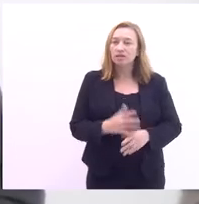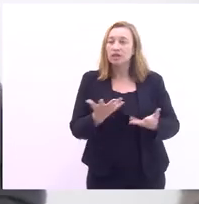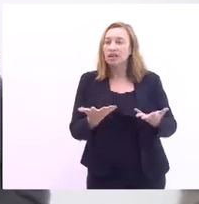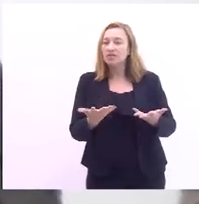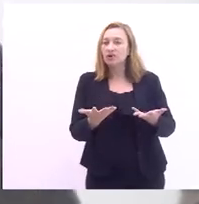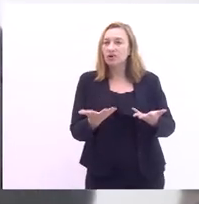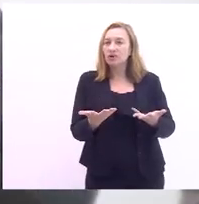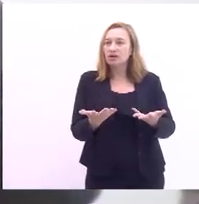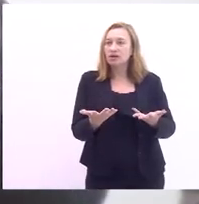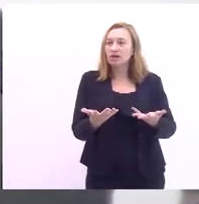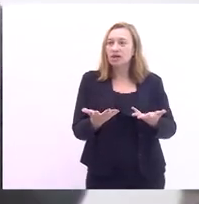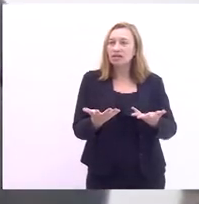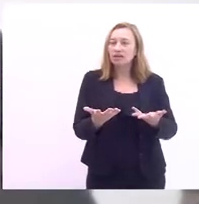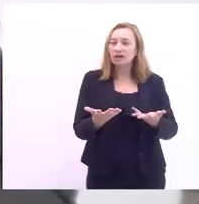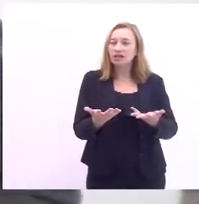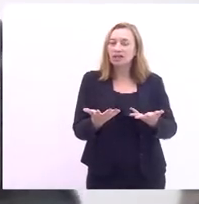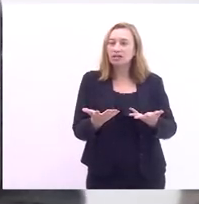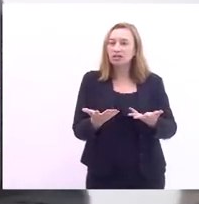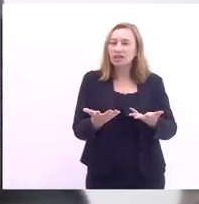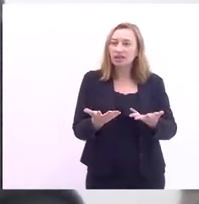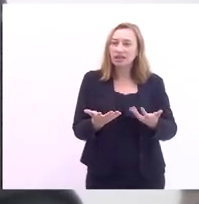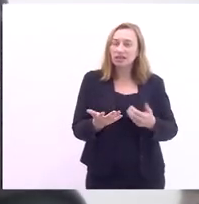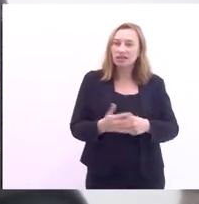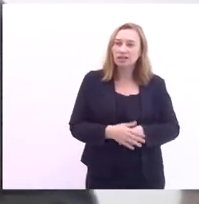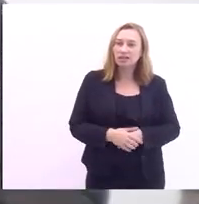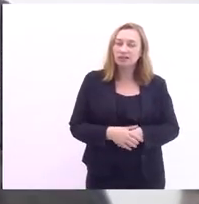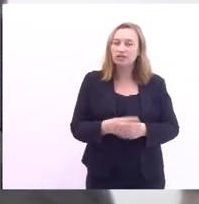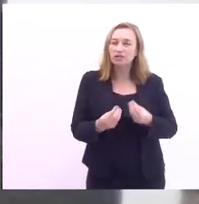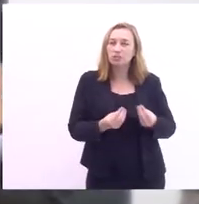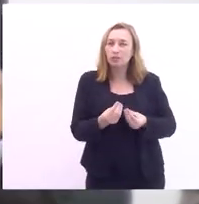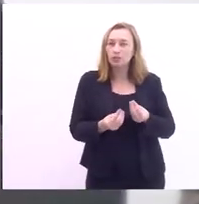forma de controle do consumo.